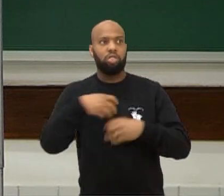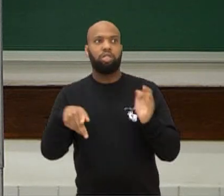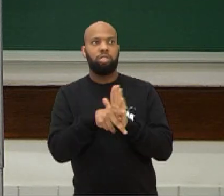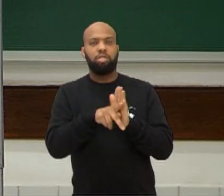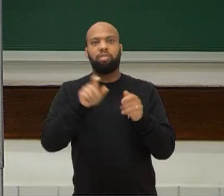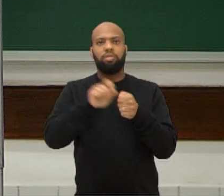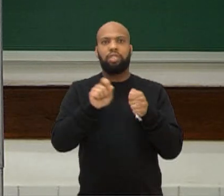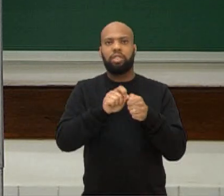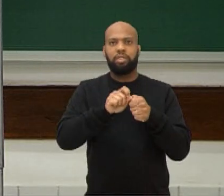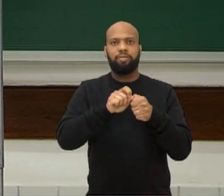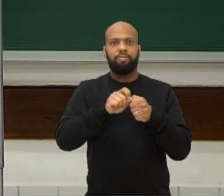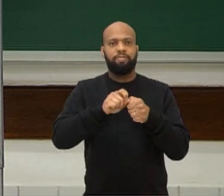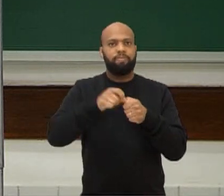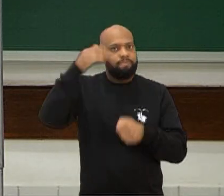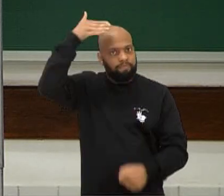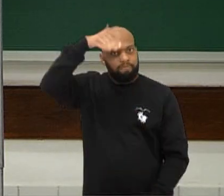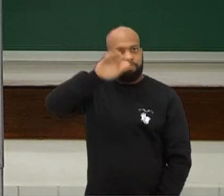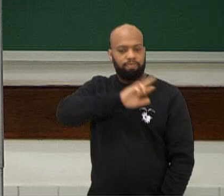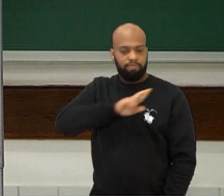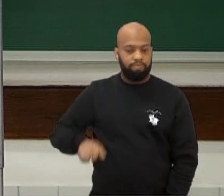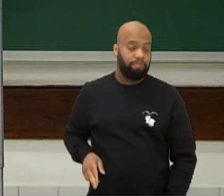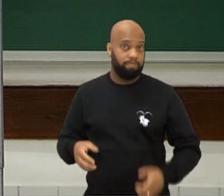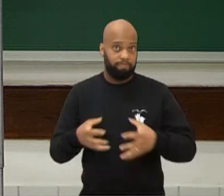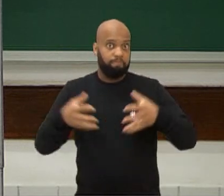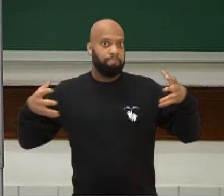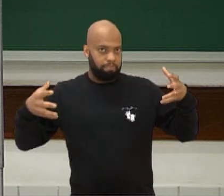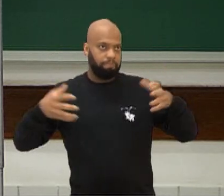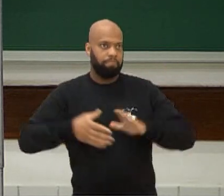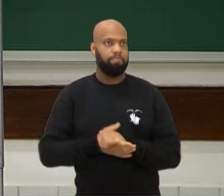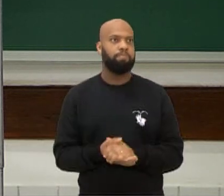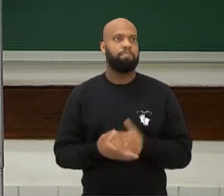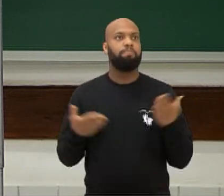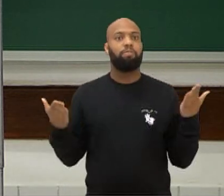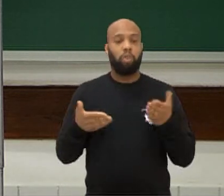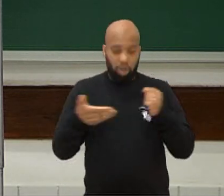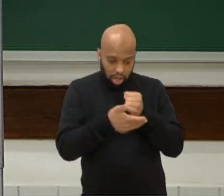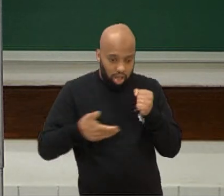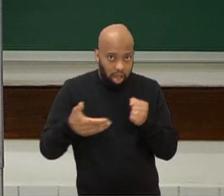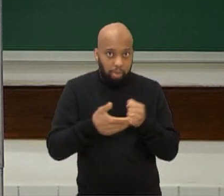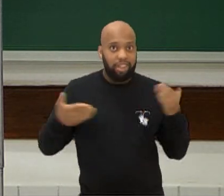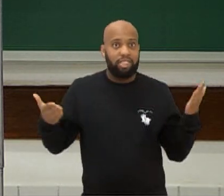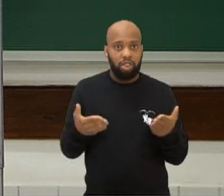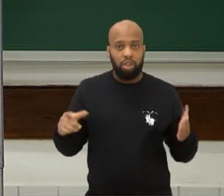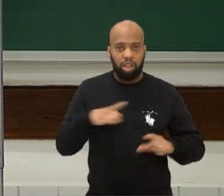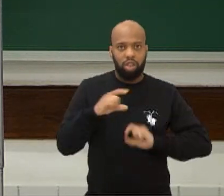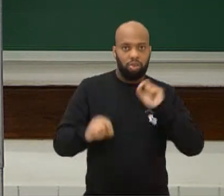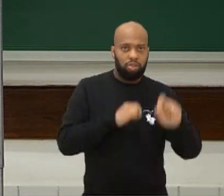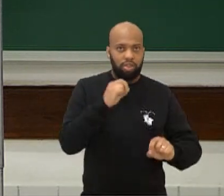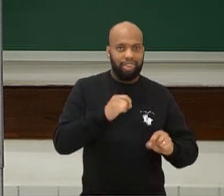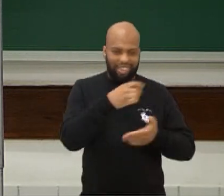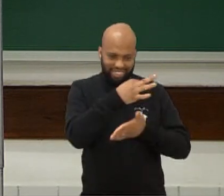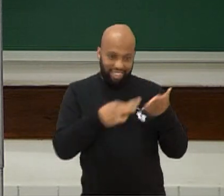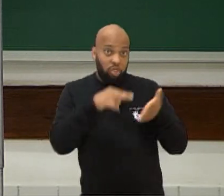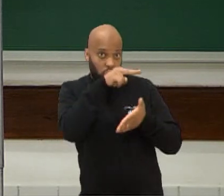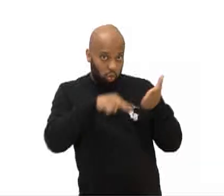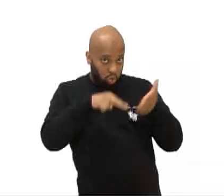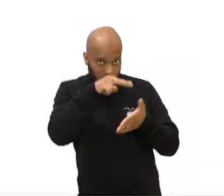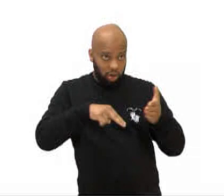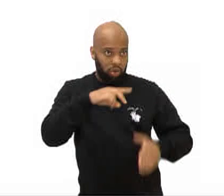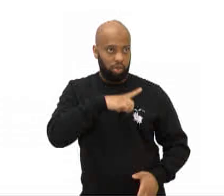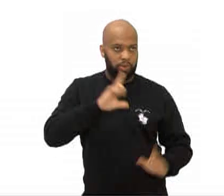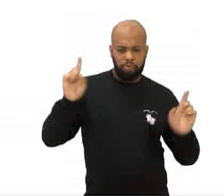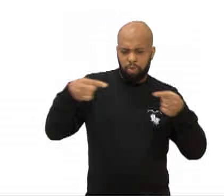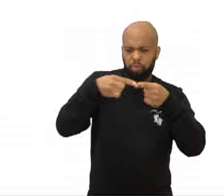que a República pudesse ser grande. Então, com base nessa nossa citação,